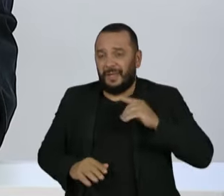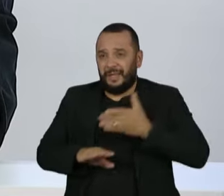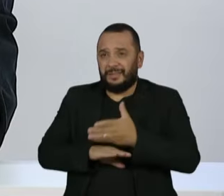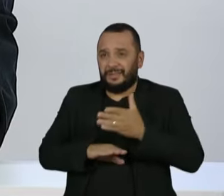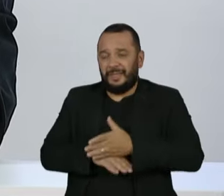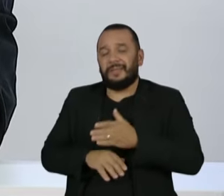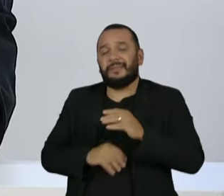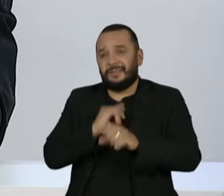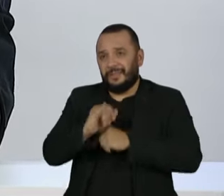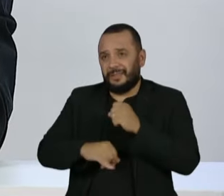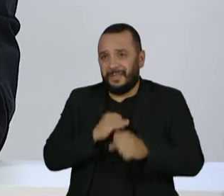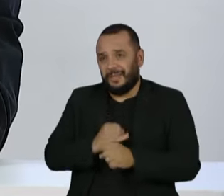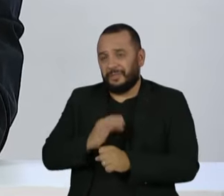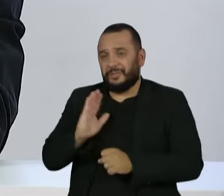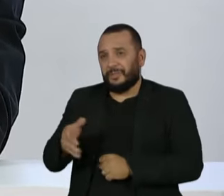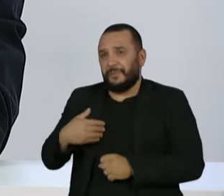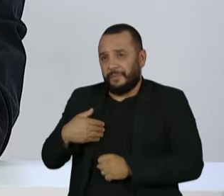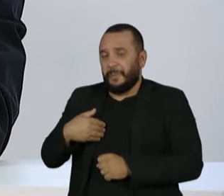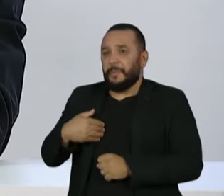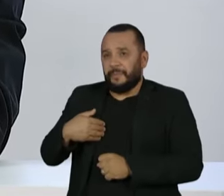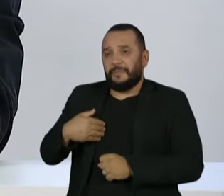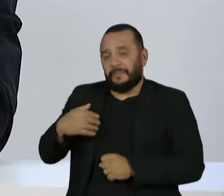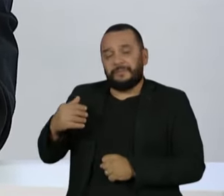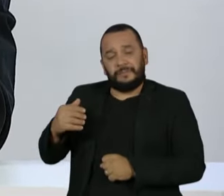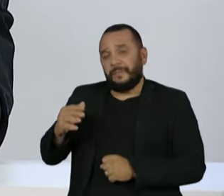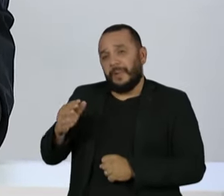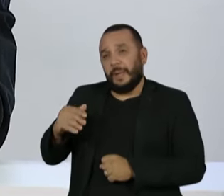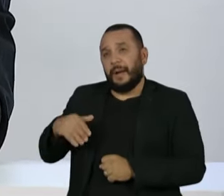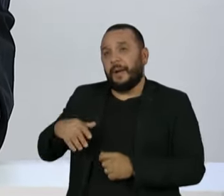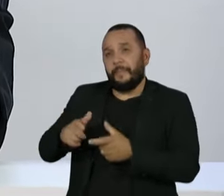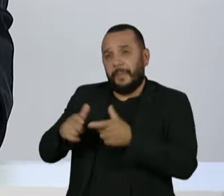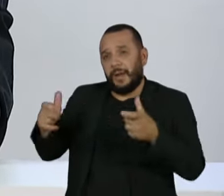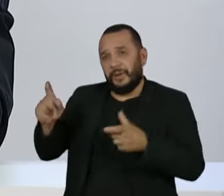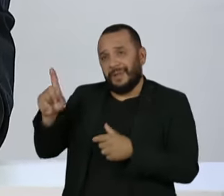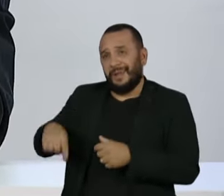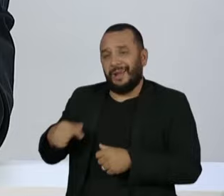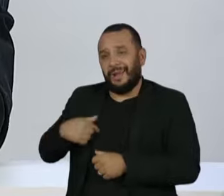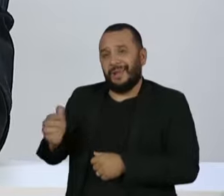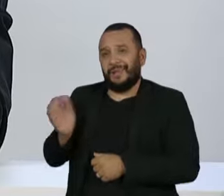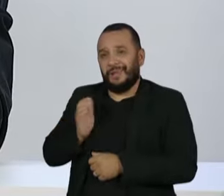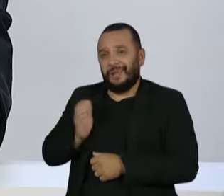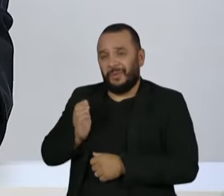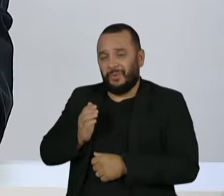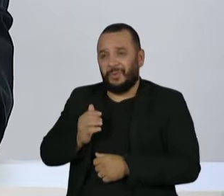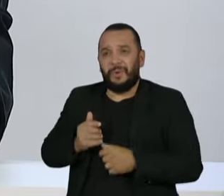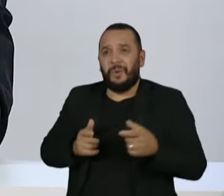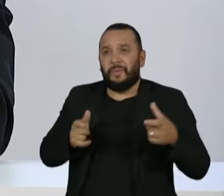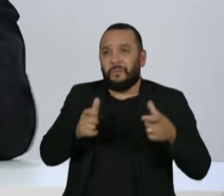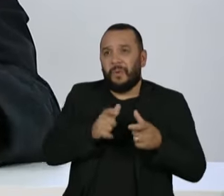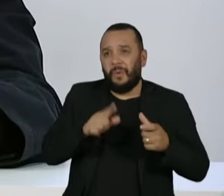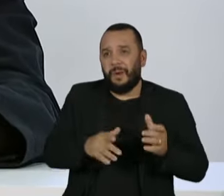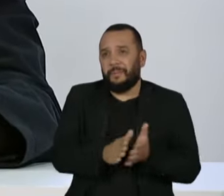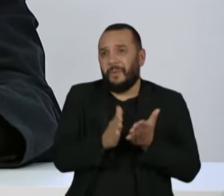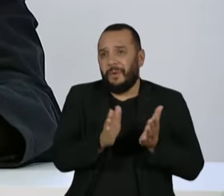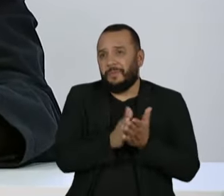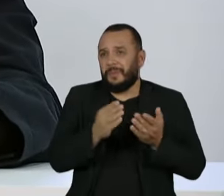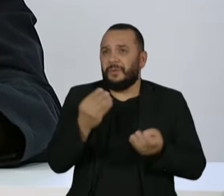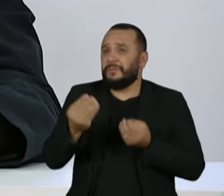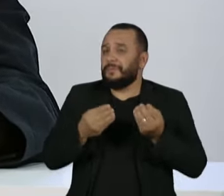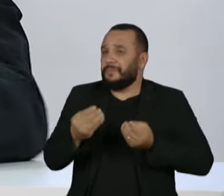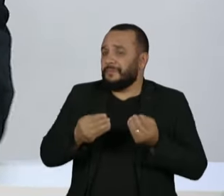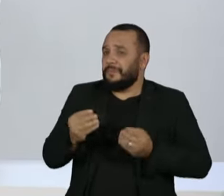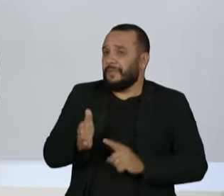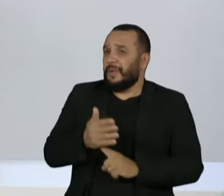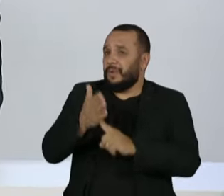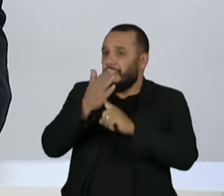60% da classe das classes d e e como garantir ou tentar garantir que essa chegada dessa tecnologia